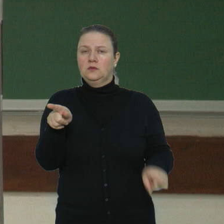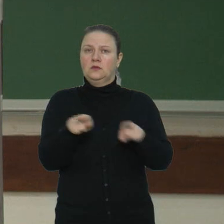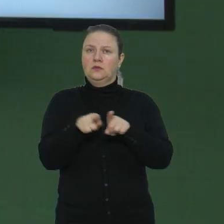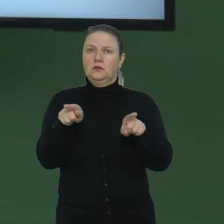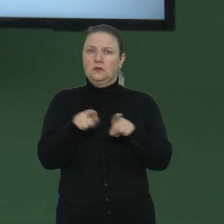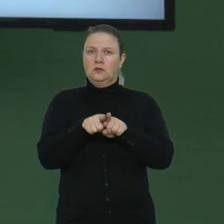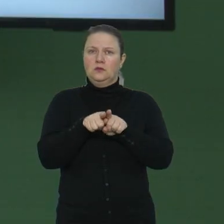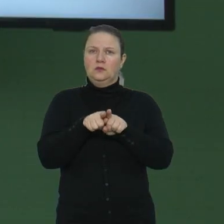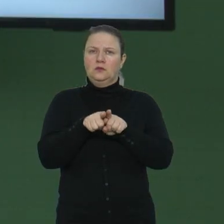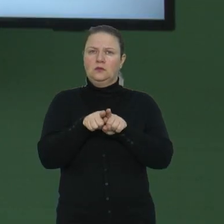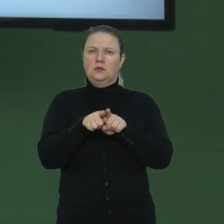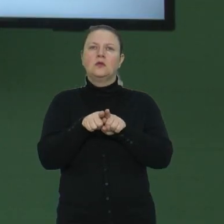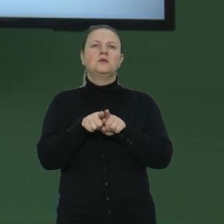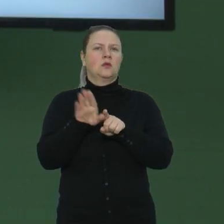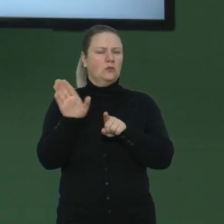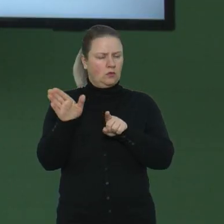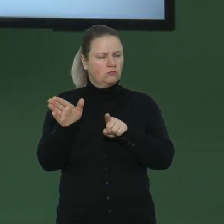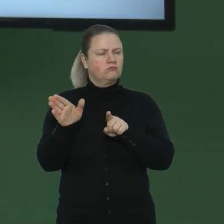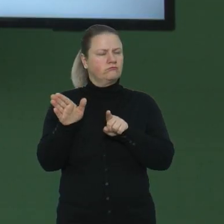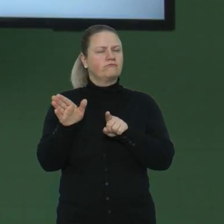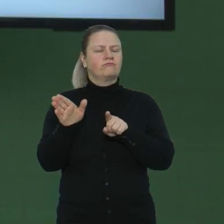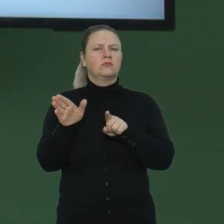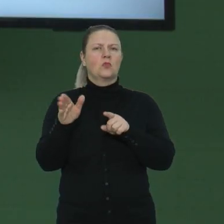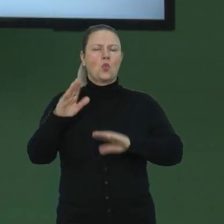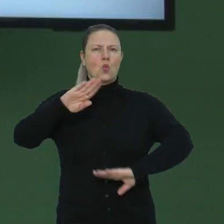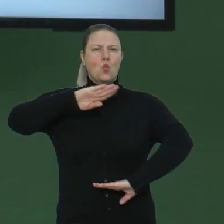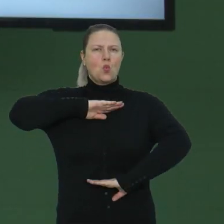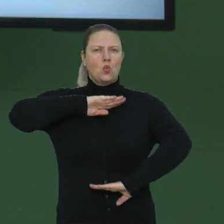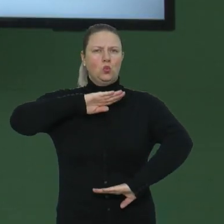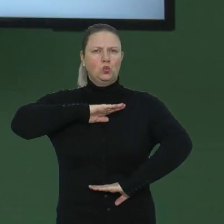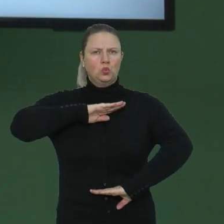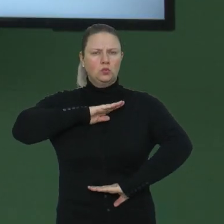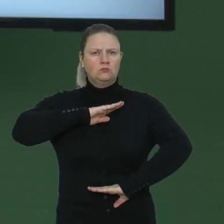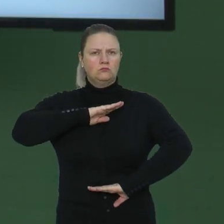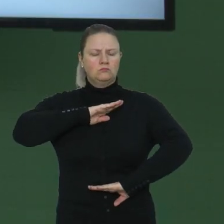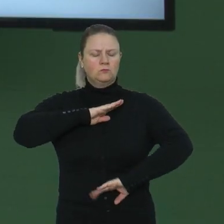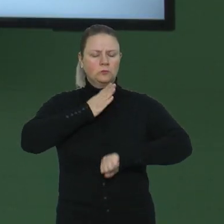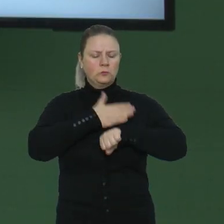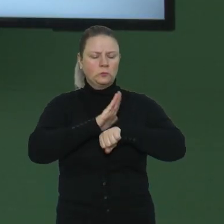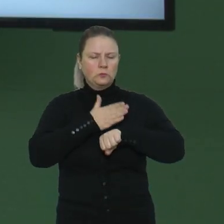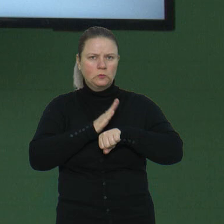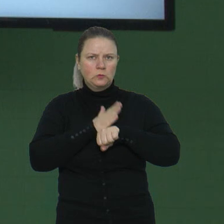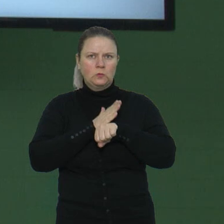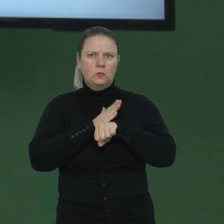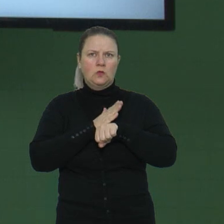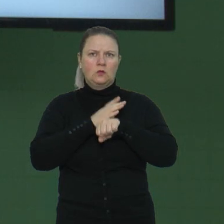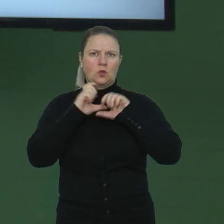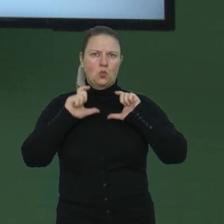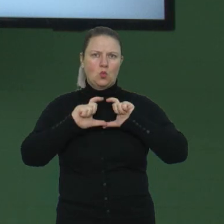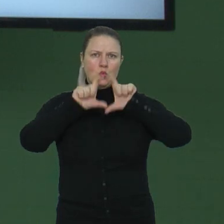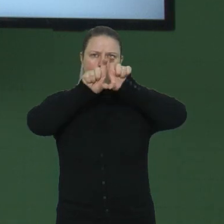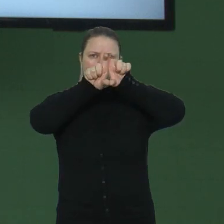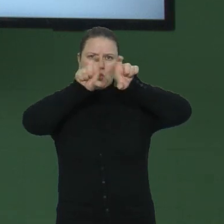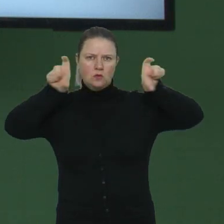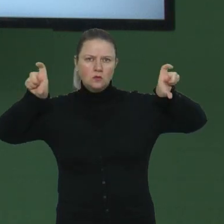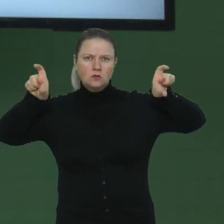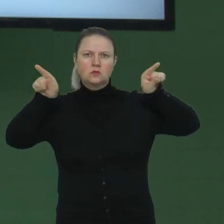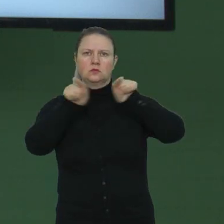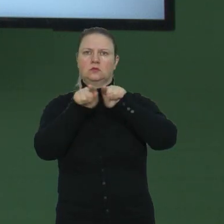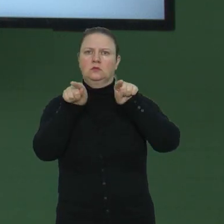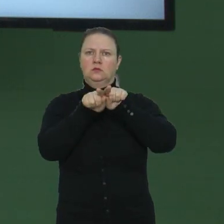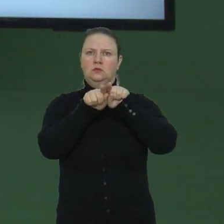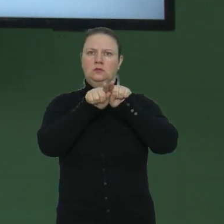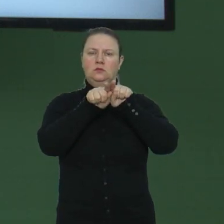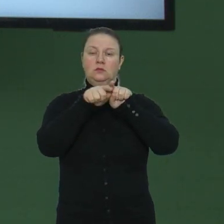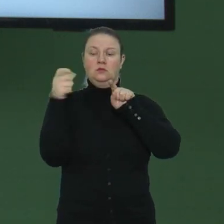também mais sobre essa situação e entendendo que o quê? Tem que resolver a equação módulo de 2x menos 3 sendo maior do que